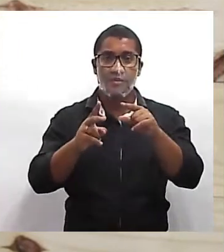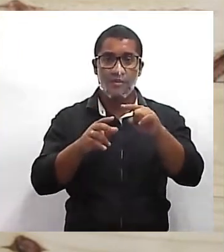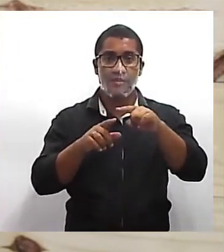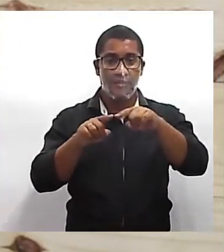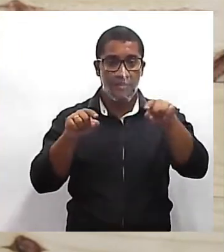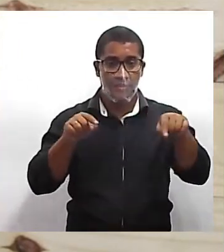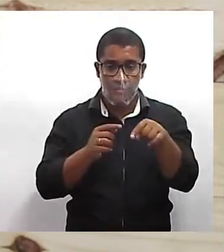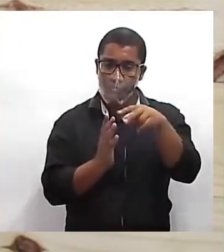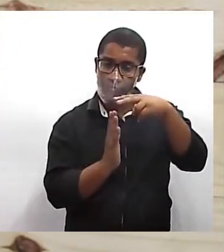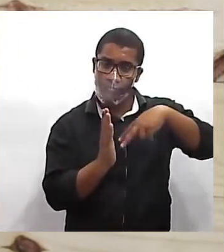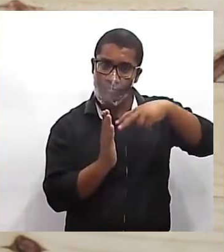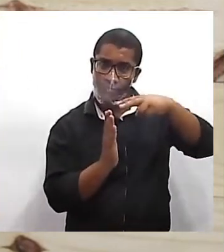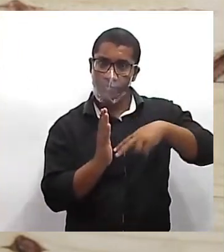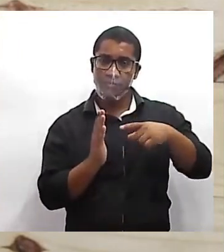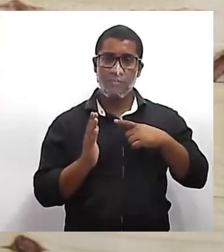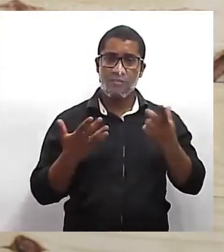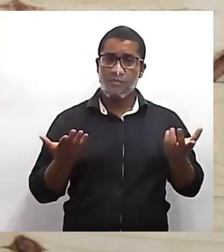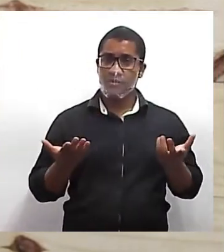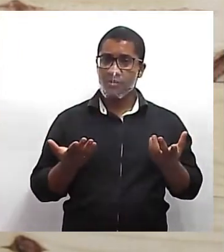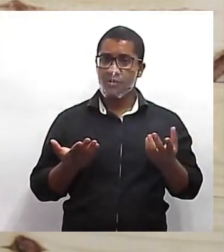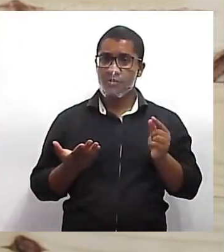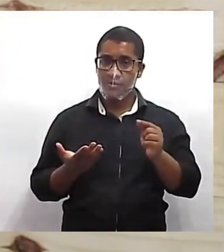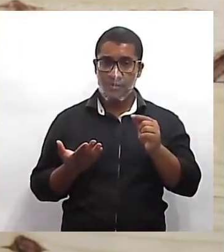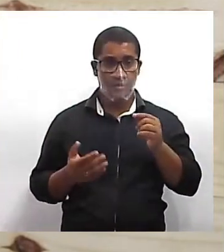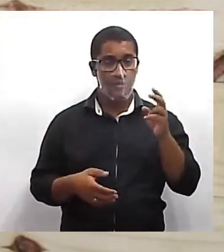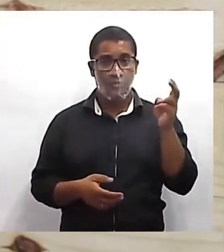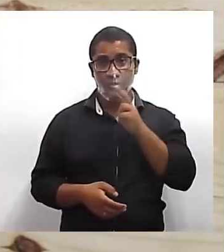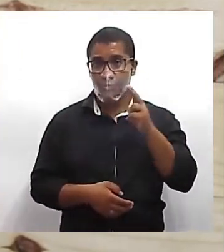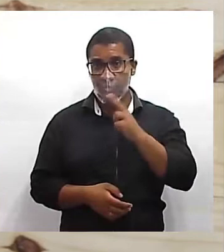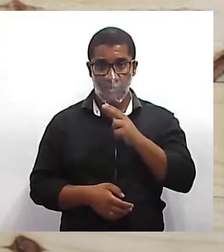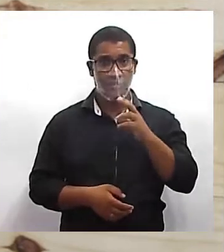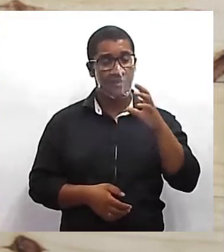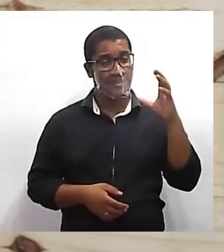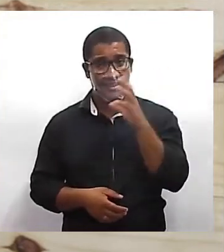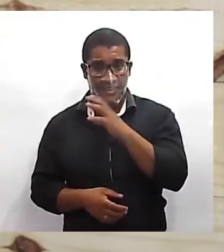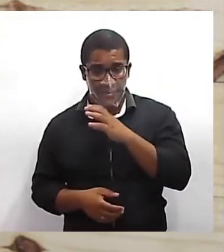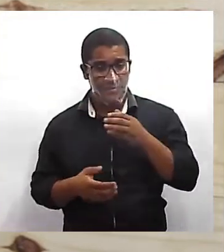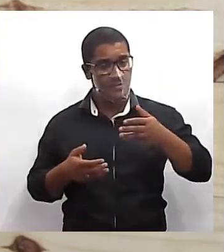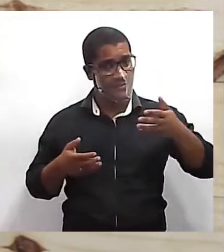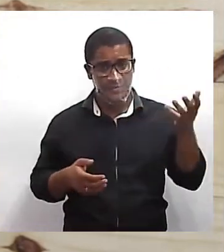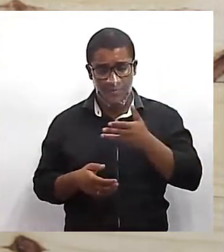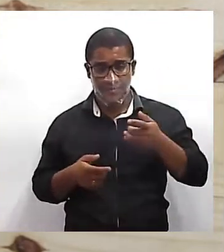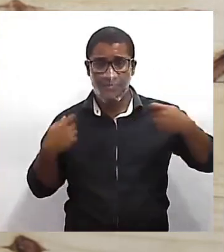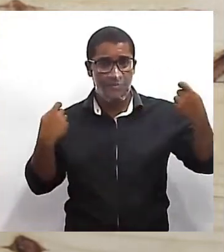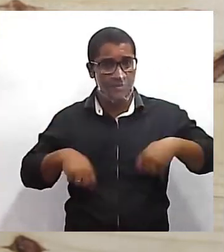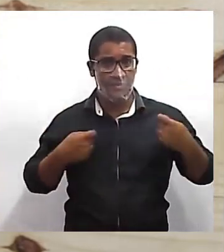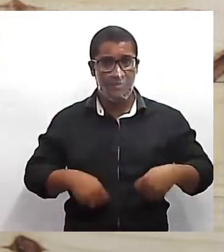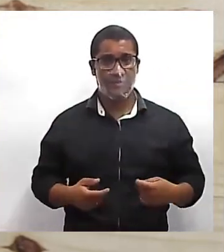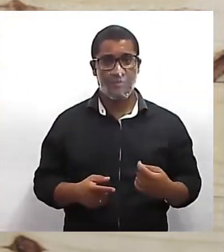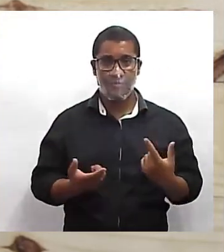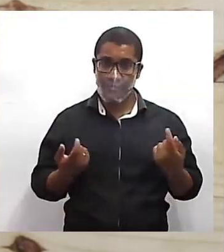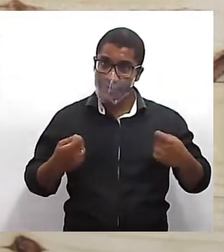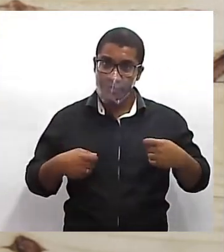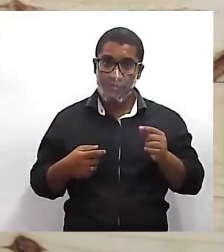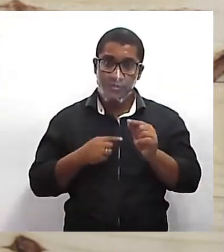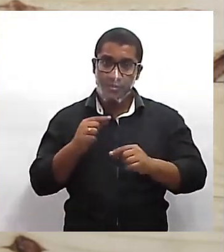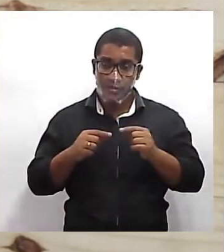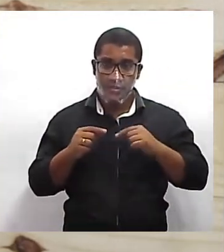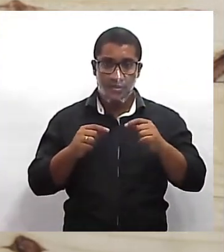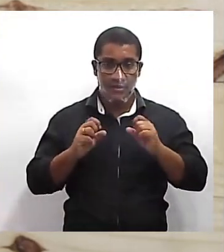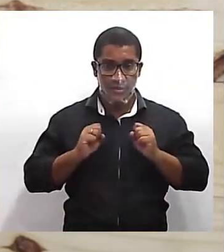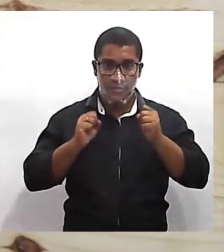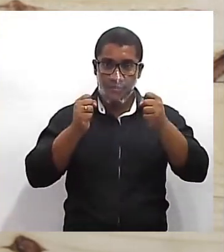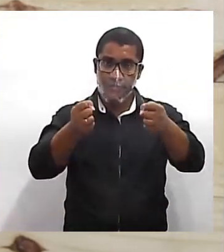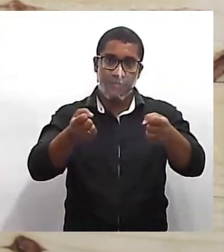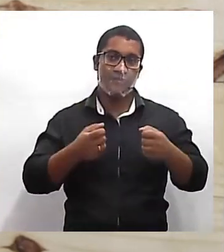de leitura torna-se, então, urgente, imperativa, requerendo uma concentração de esforços